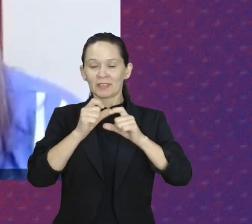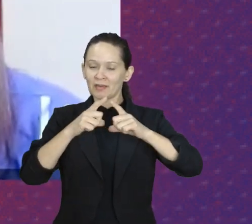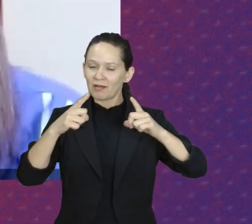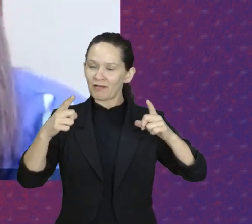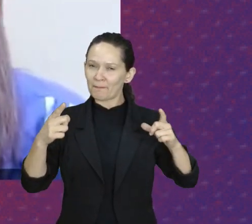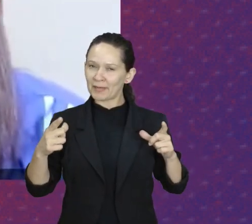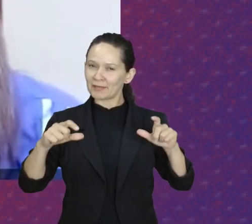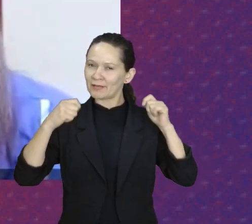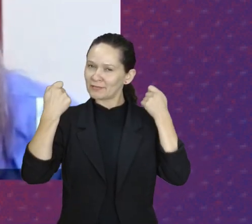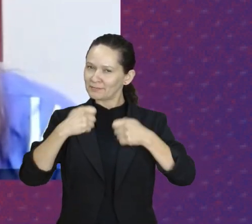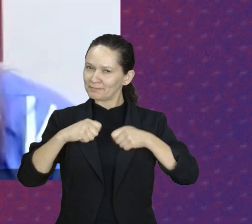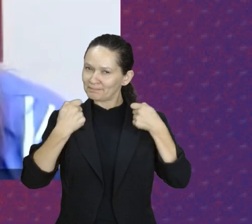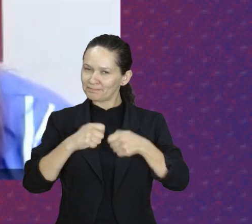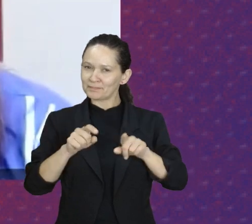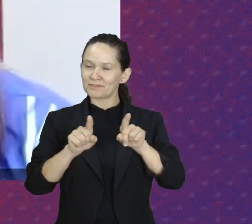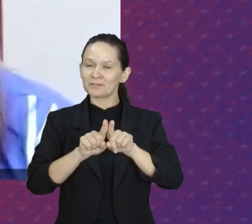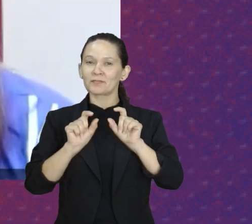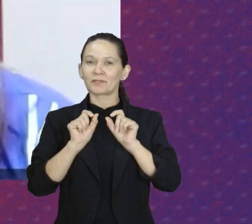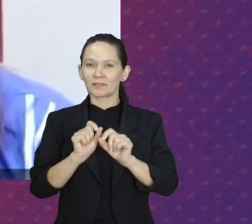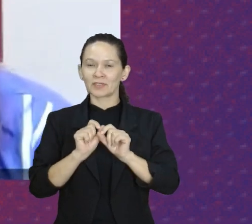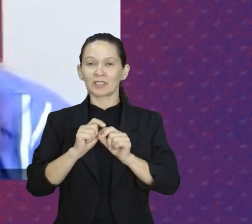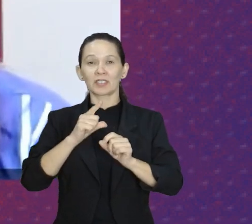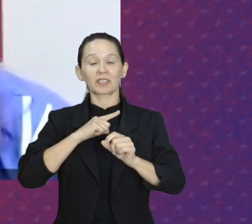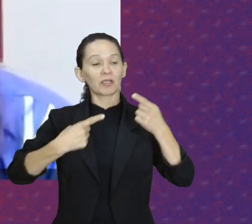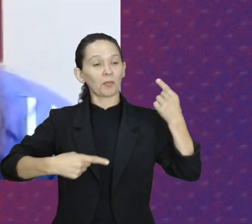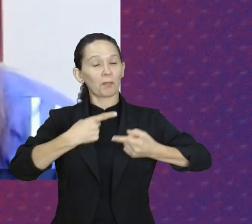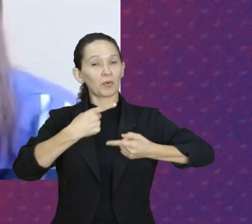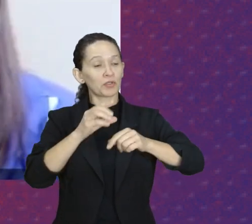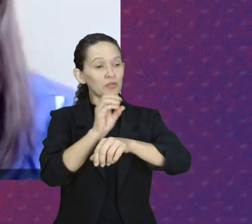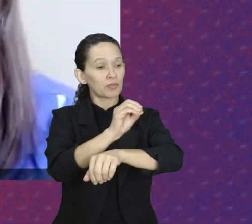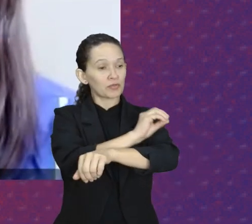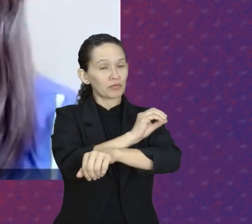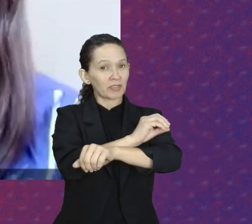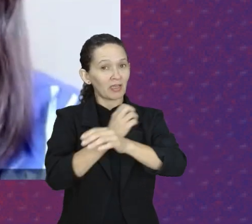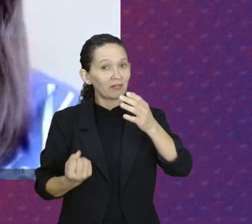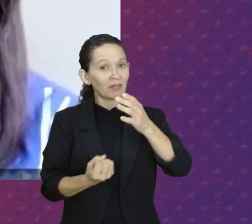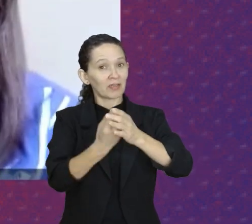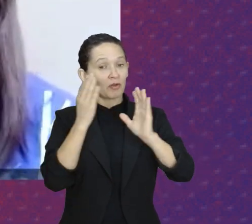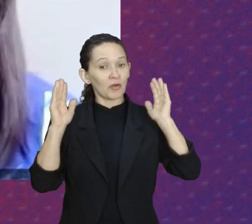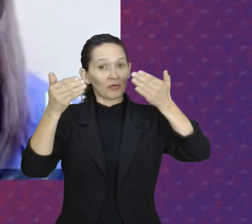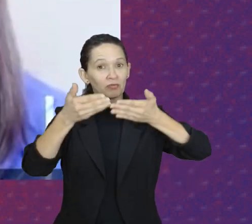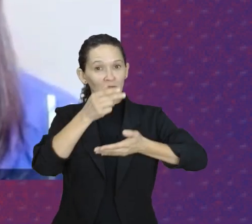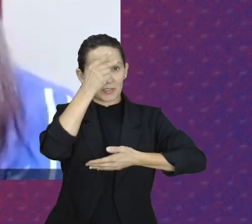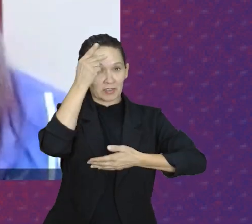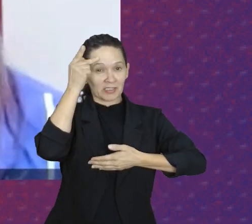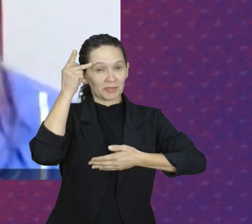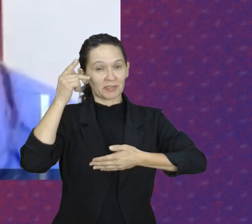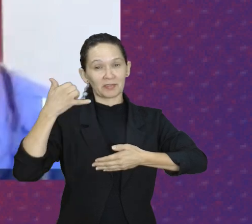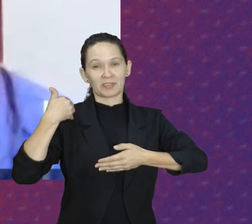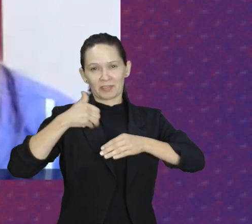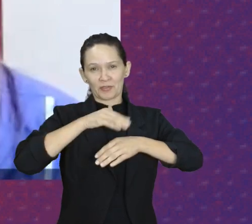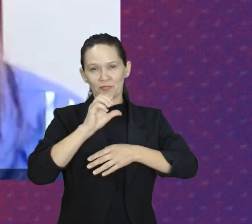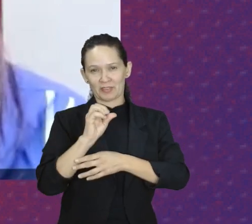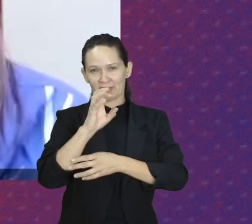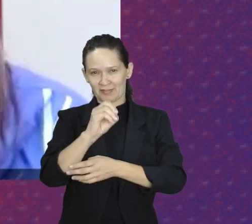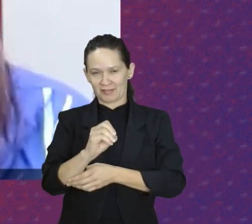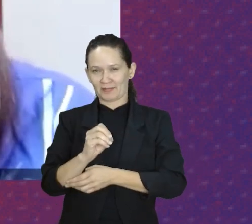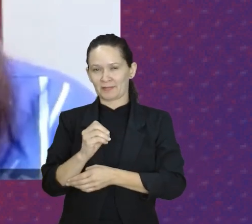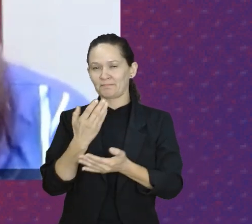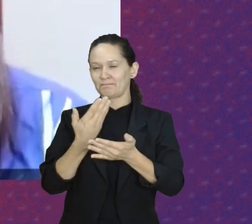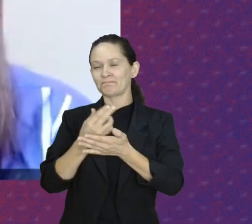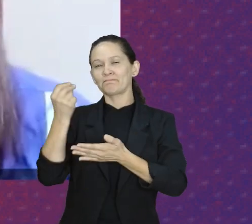a necessidade de que tenham políticas de cuidados focados nas pessoas idosas, né. Na aula passada a gente falou muito